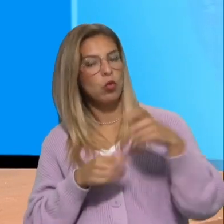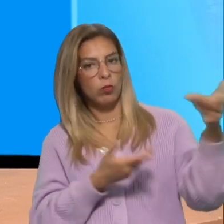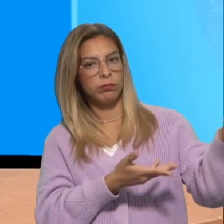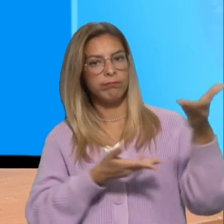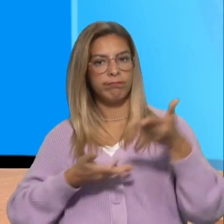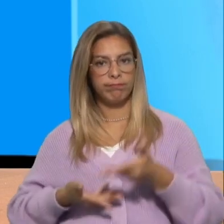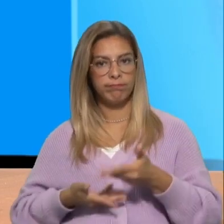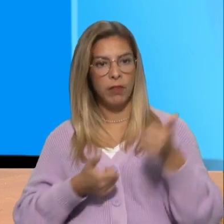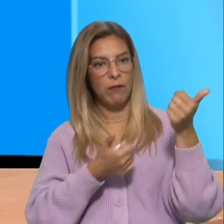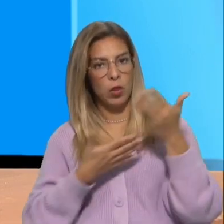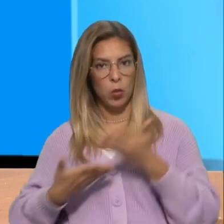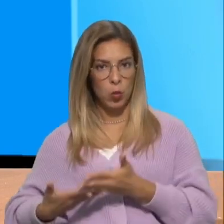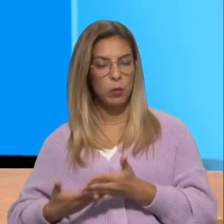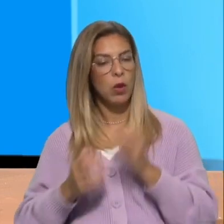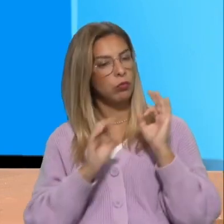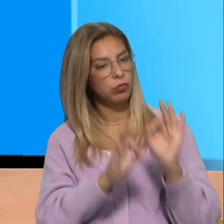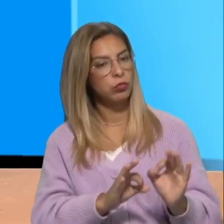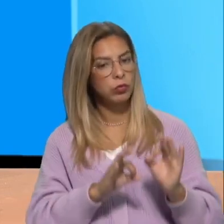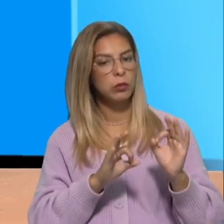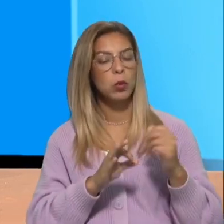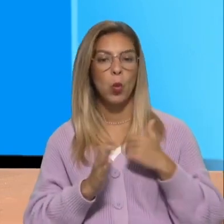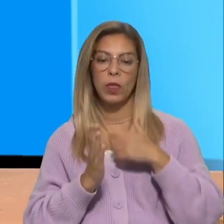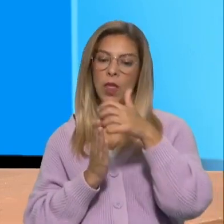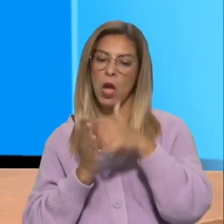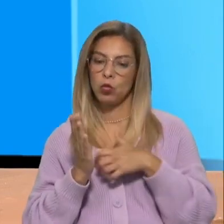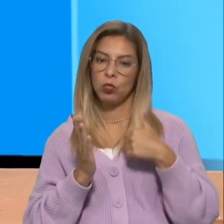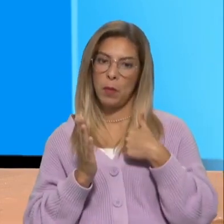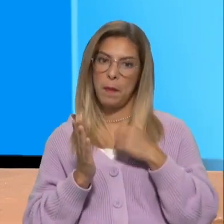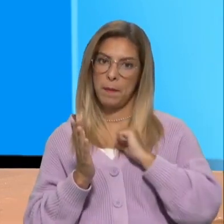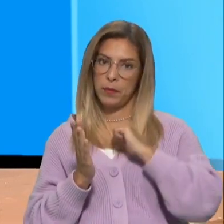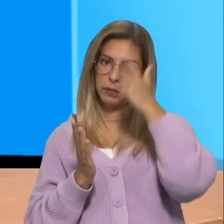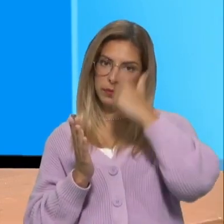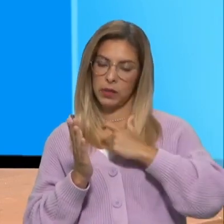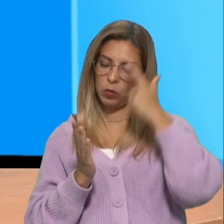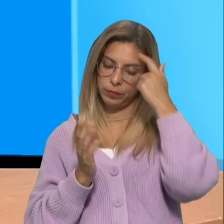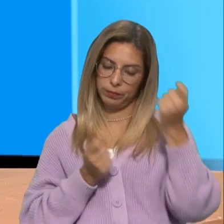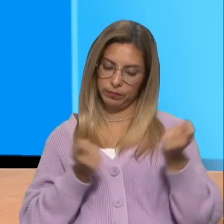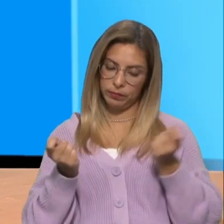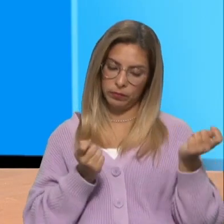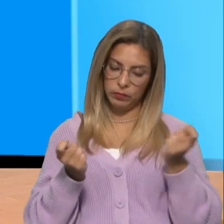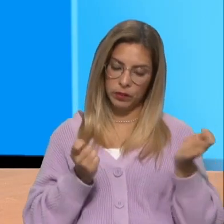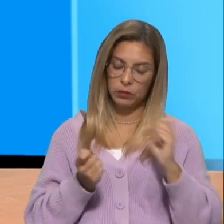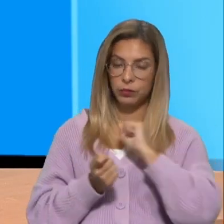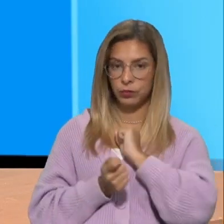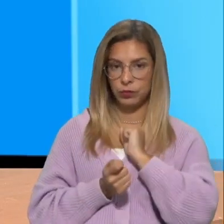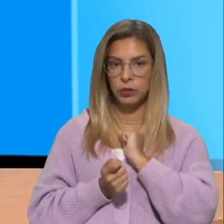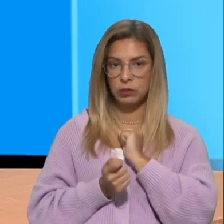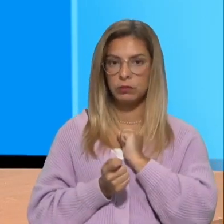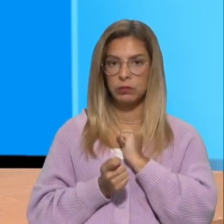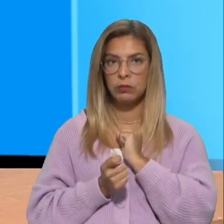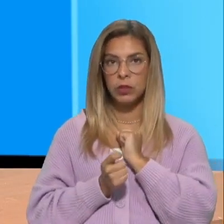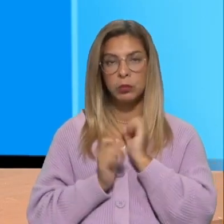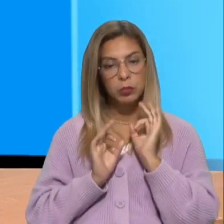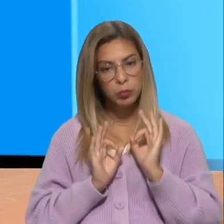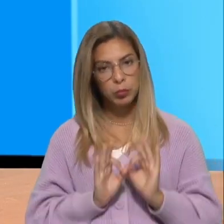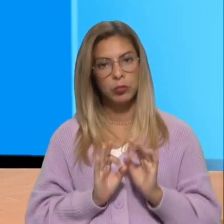facto, foi um texto que eu escrevi um bocadinho para mim, no sentido de organizar a experiência que eu tenho tido